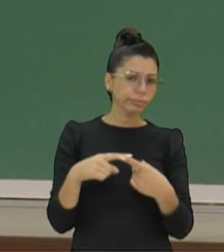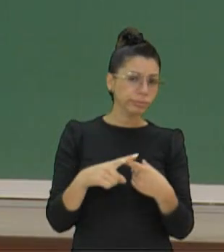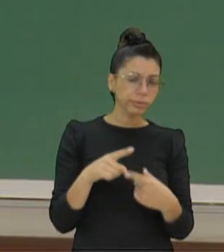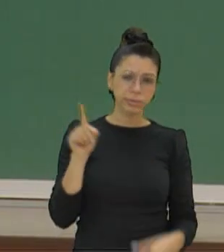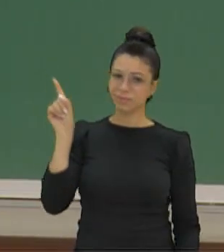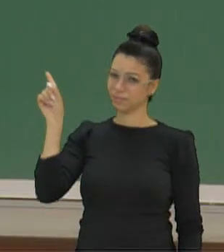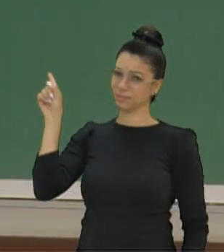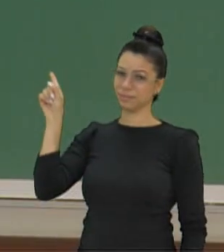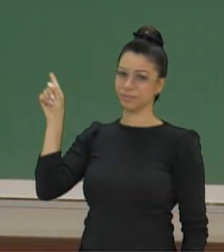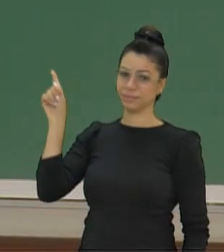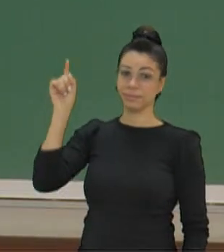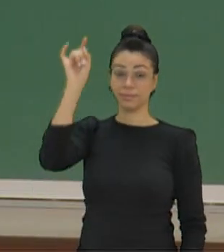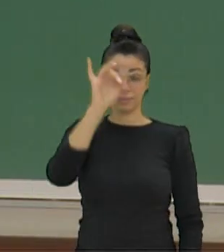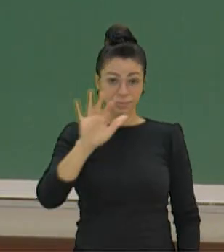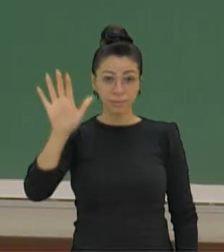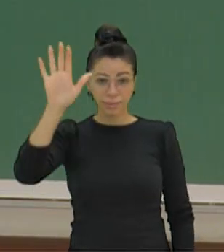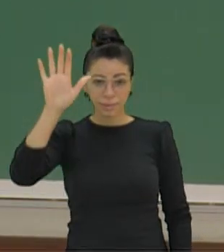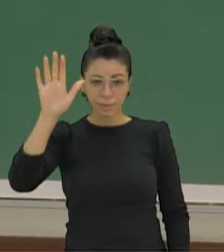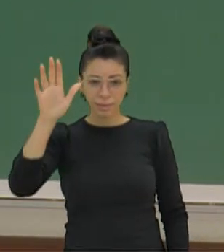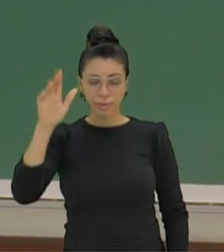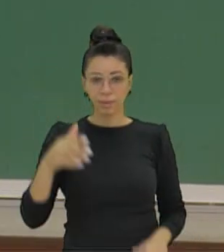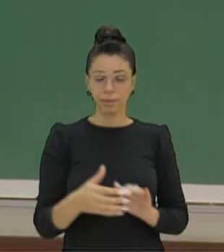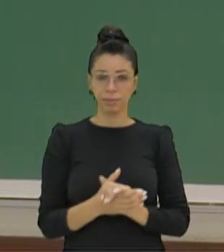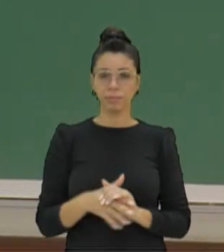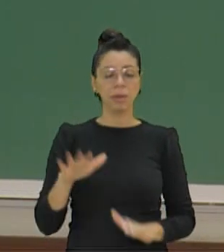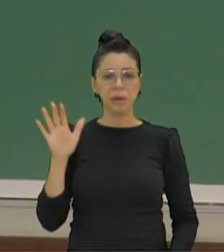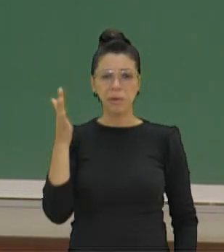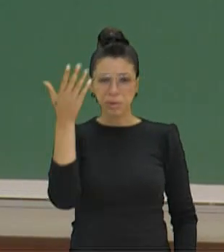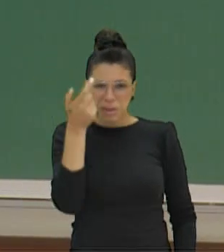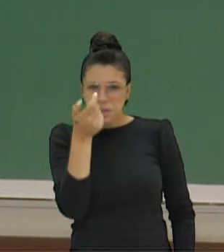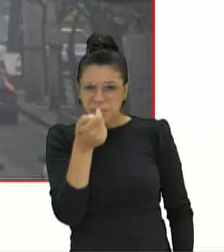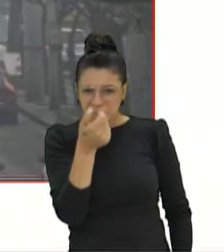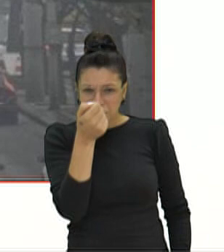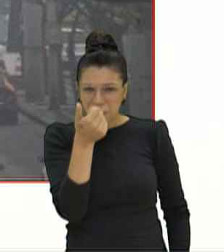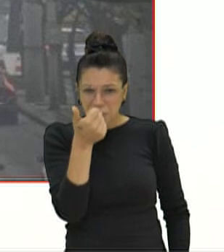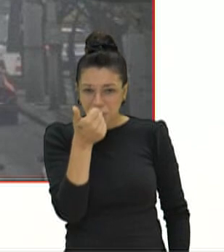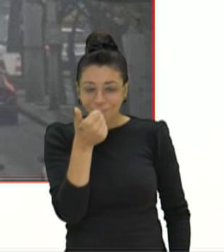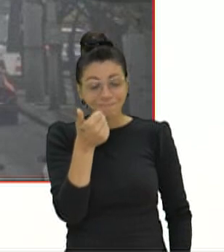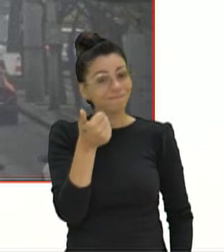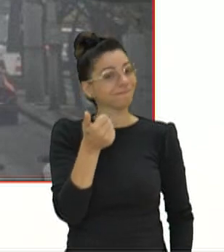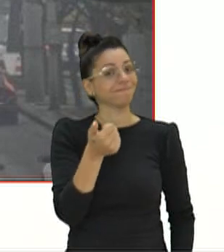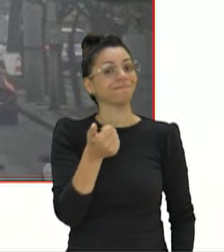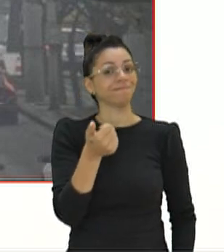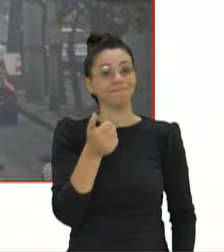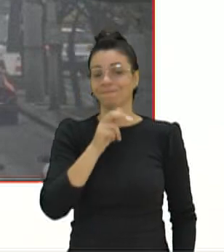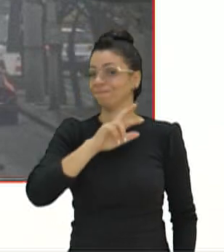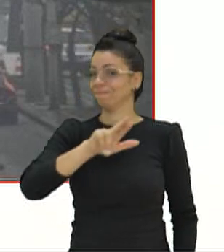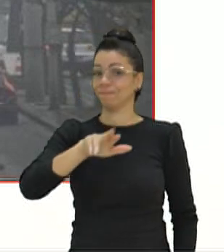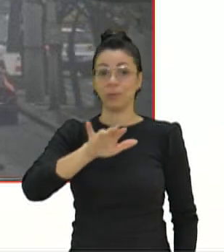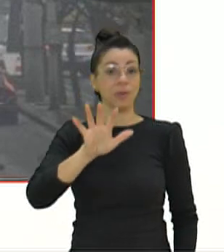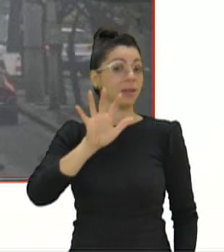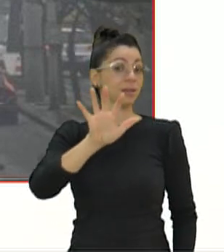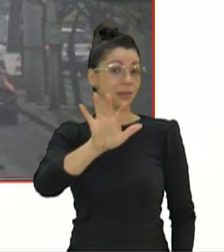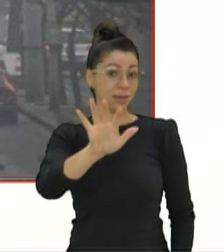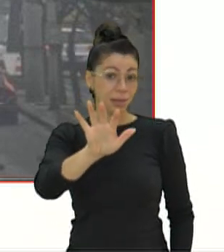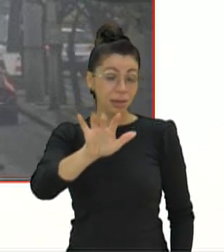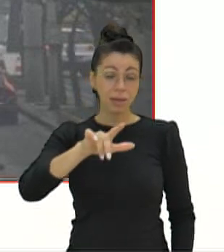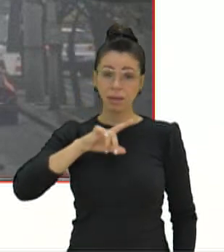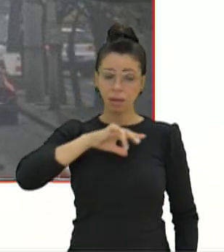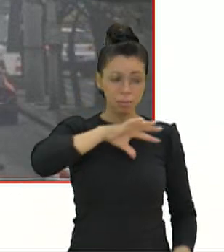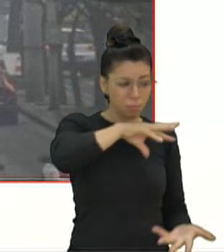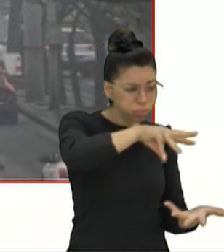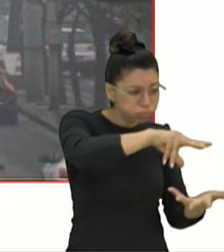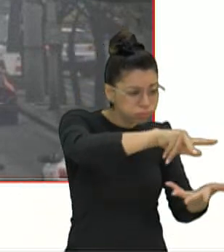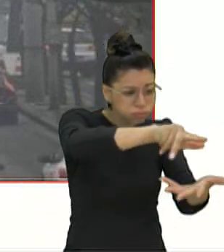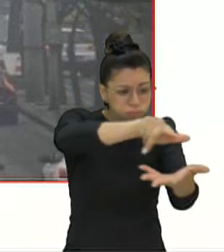aqui. É uma imagem rara? Infelizmente não. Em muitas regiões do país, em muitas regiões do mundo,